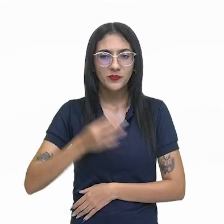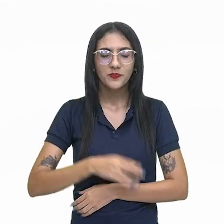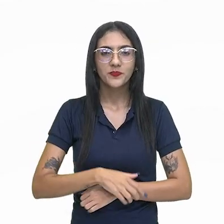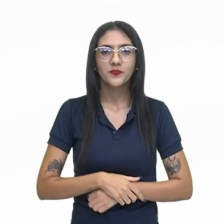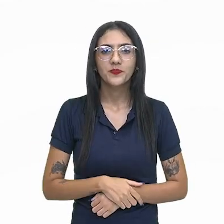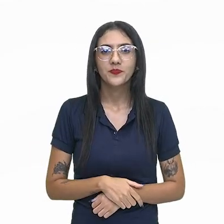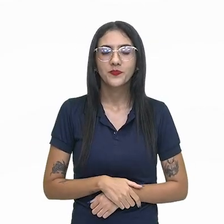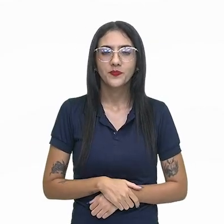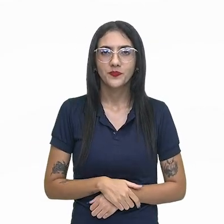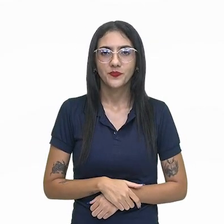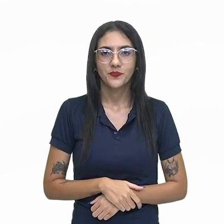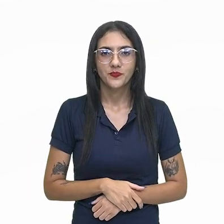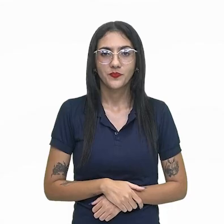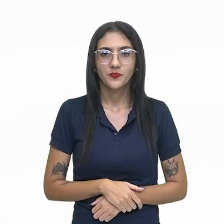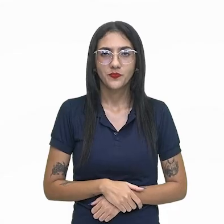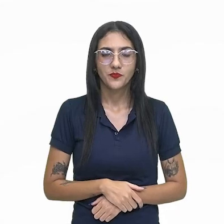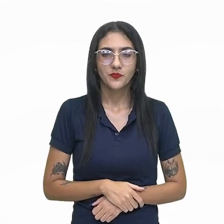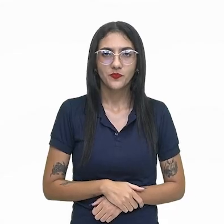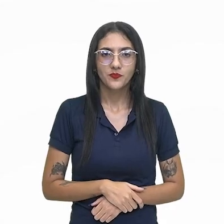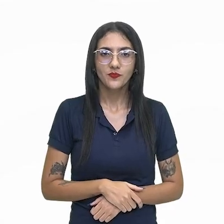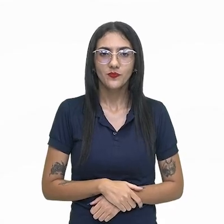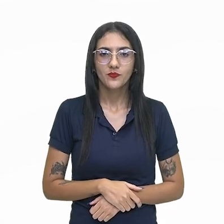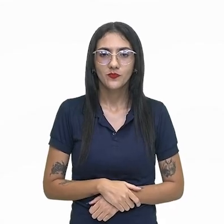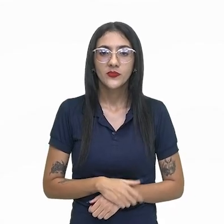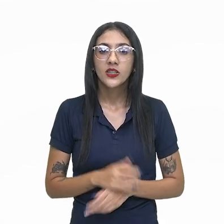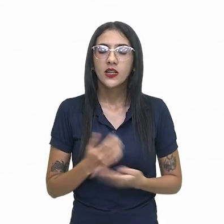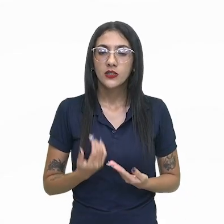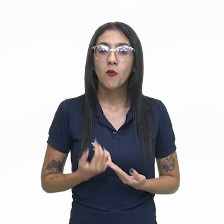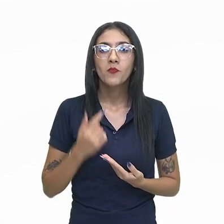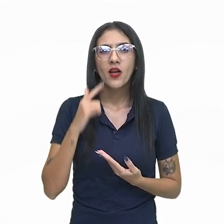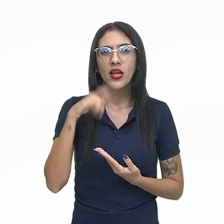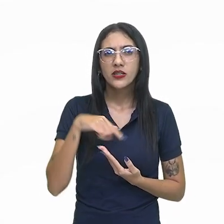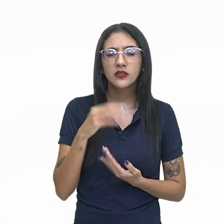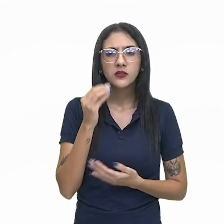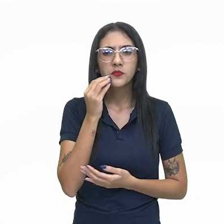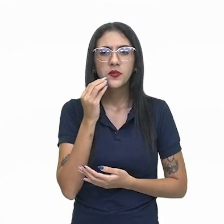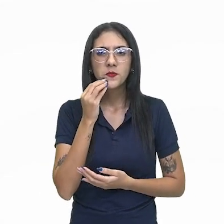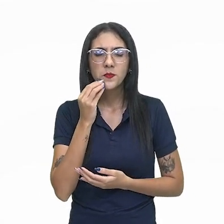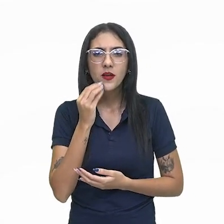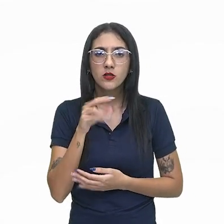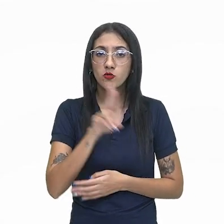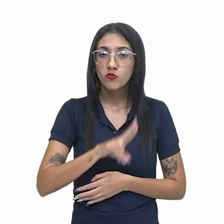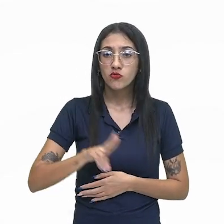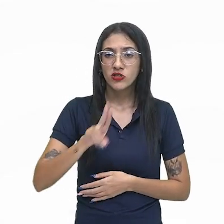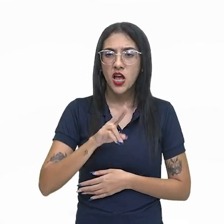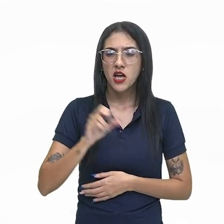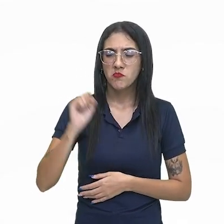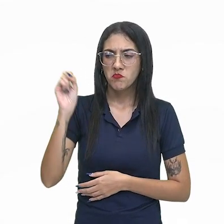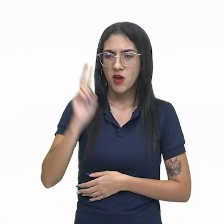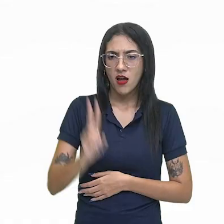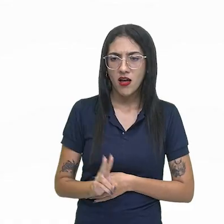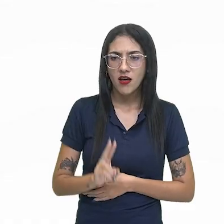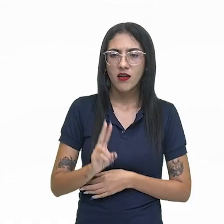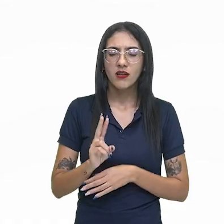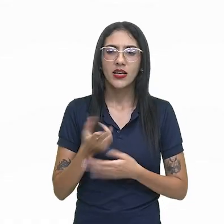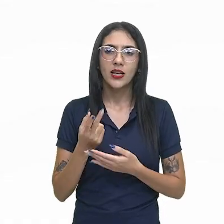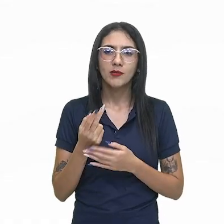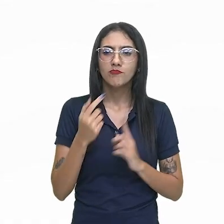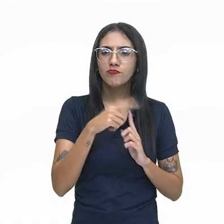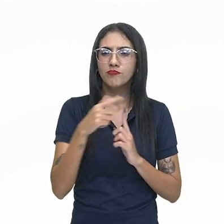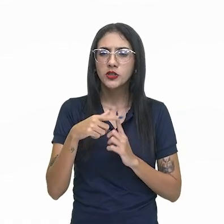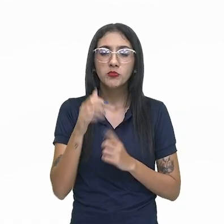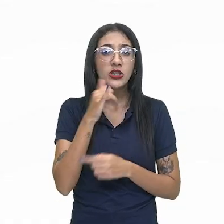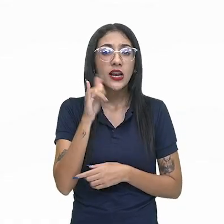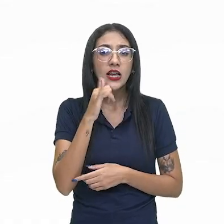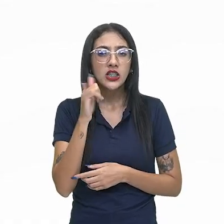Então, através desses experimentos, né, eles jogaram descargas elétricas dentro das estruturas